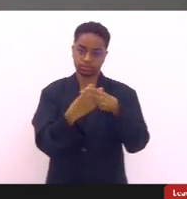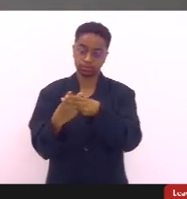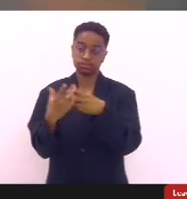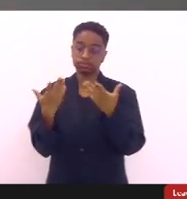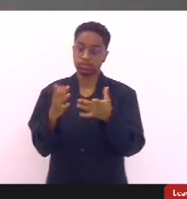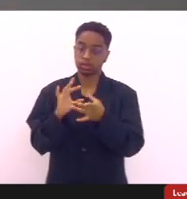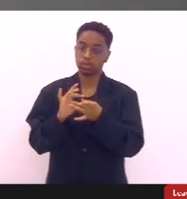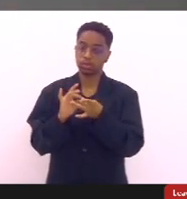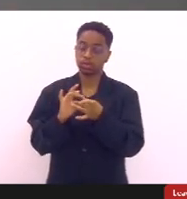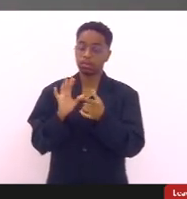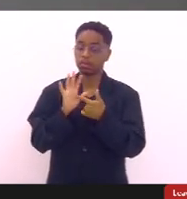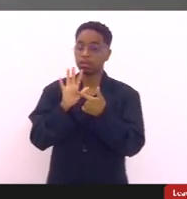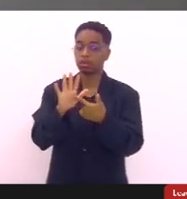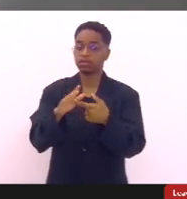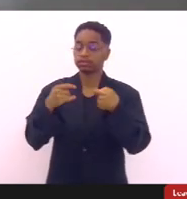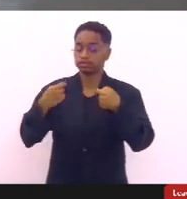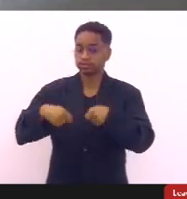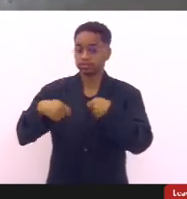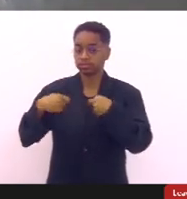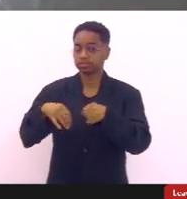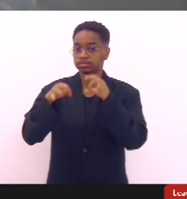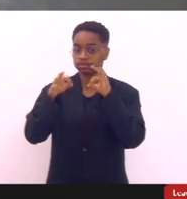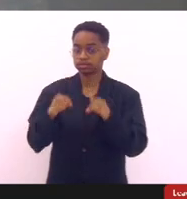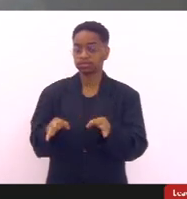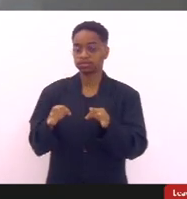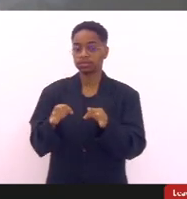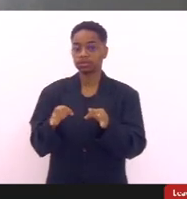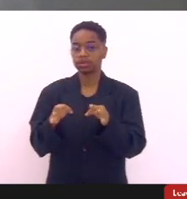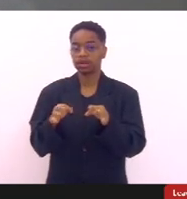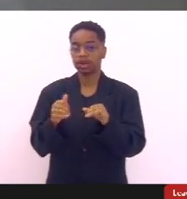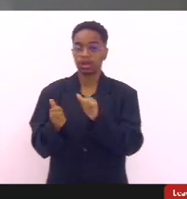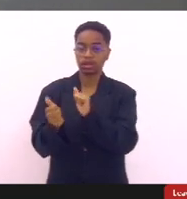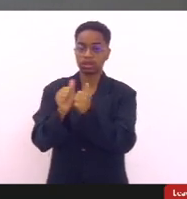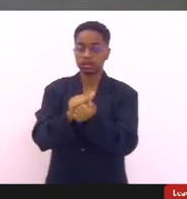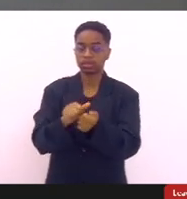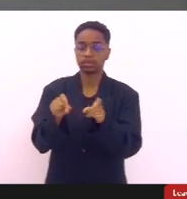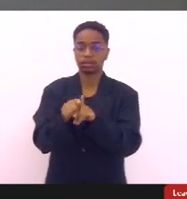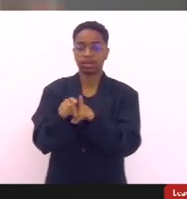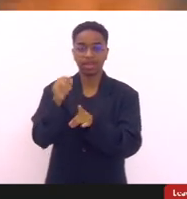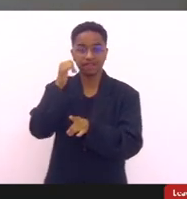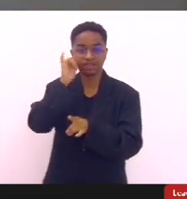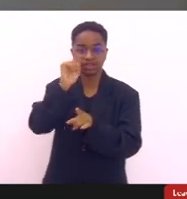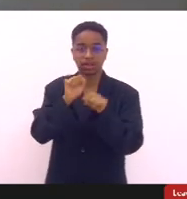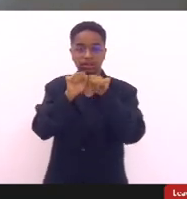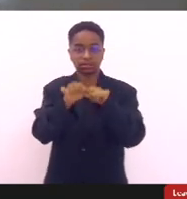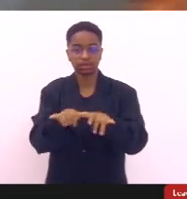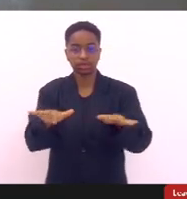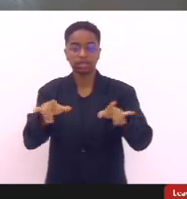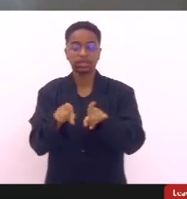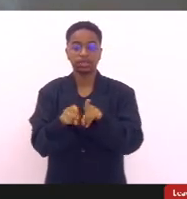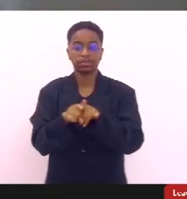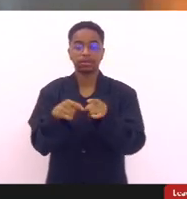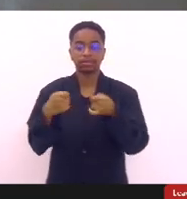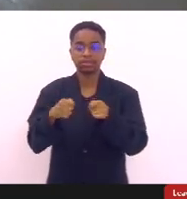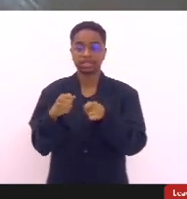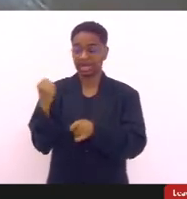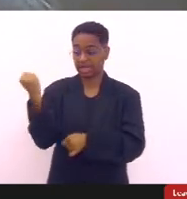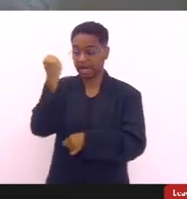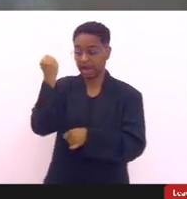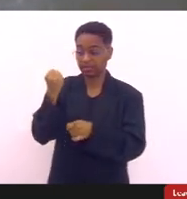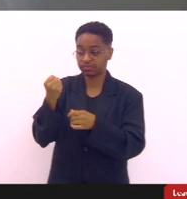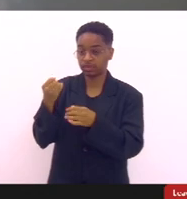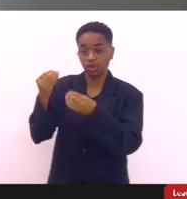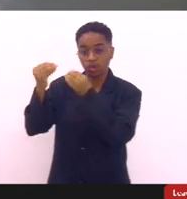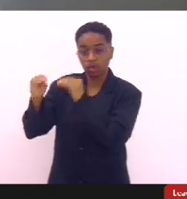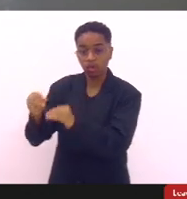essa necessidade de, ao mesmo tempo, detectar precocemente para impedir a transmissão e, ao mesmo tempo, ter onde colocar os casos graves e os casos